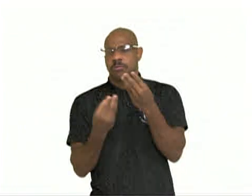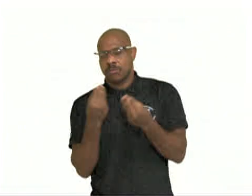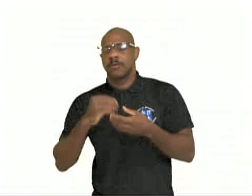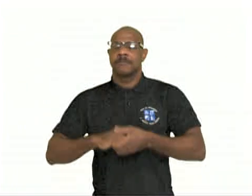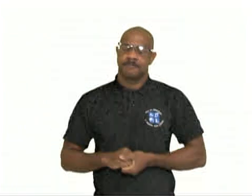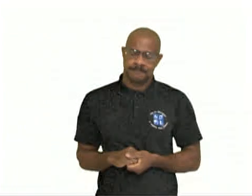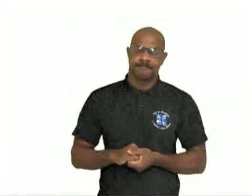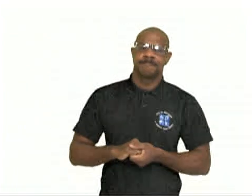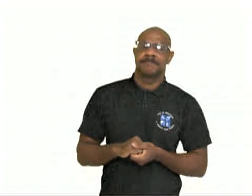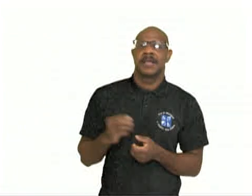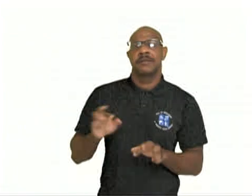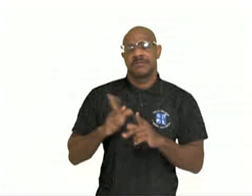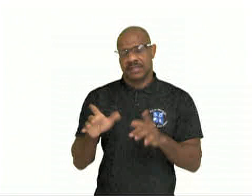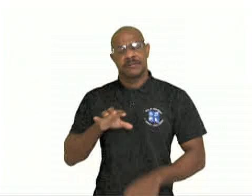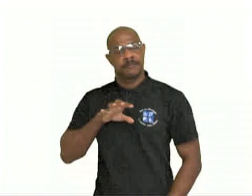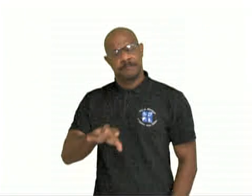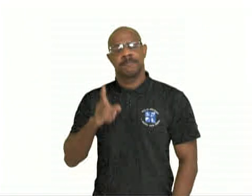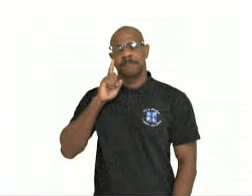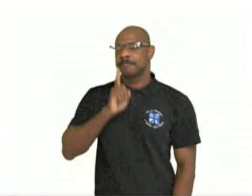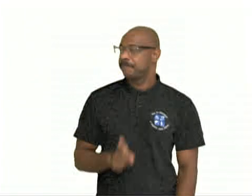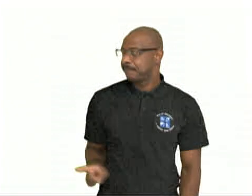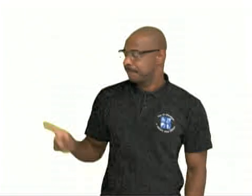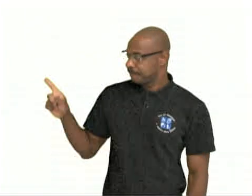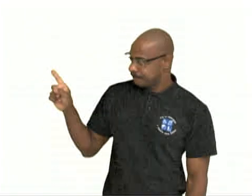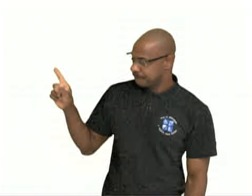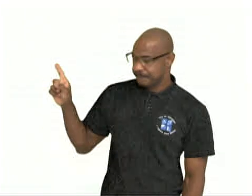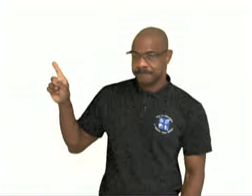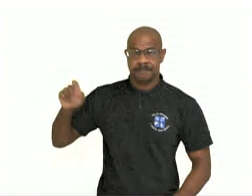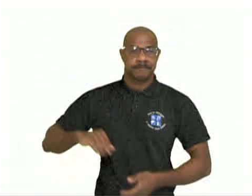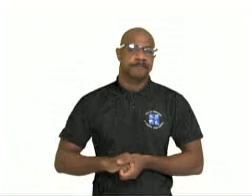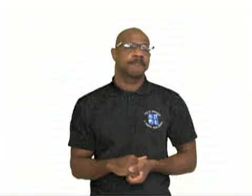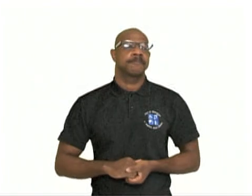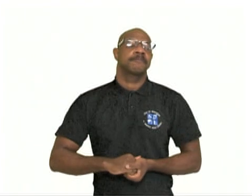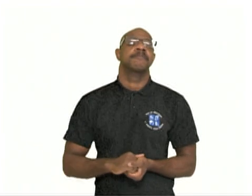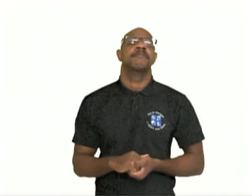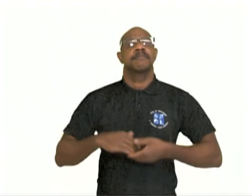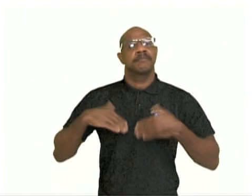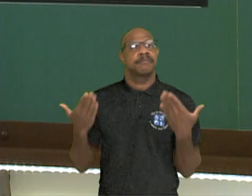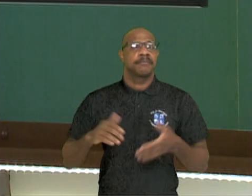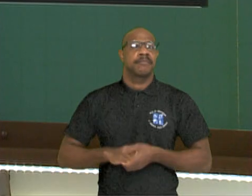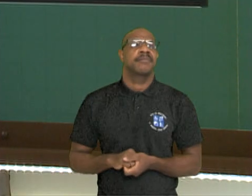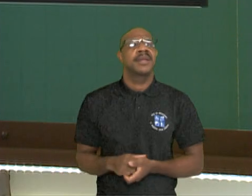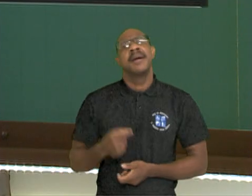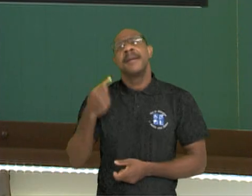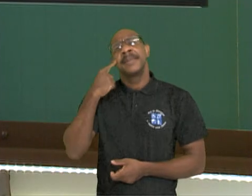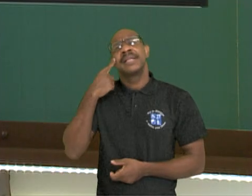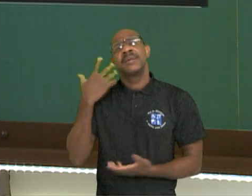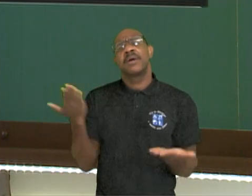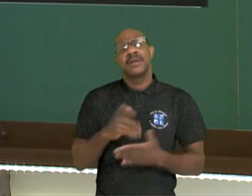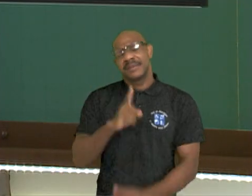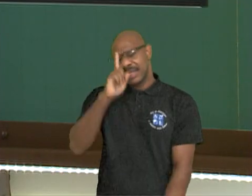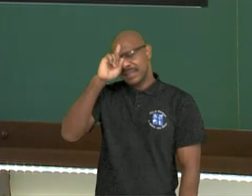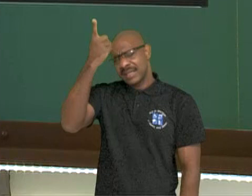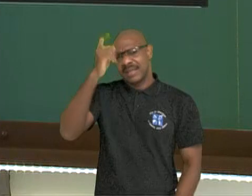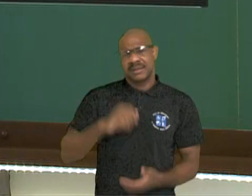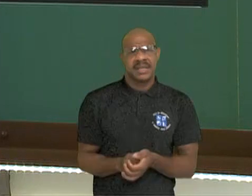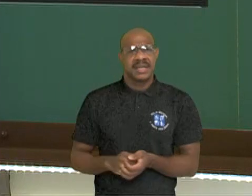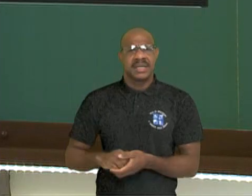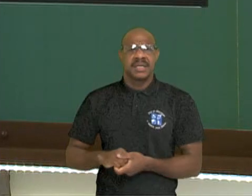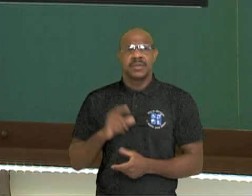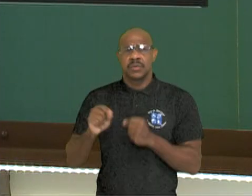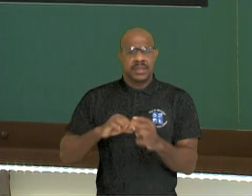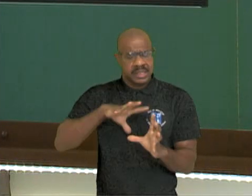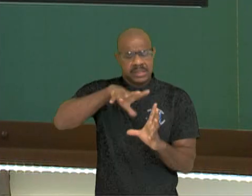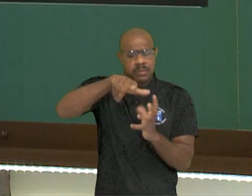no quaternário, que é a atualidade, a gente tem temperaturas mais elevadas. E aí, pensando nessa ideia de dinâmica